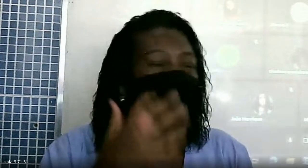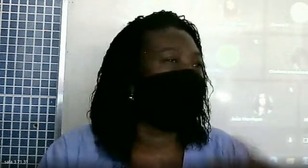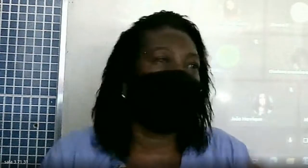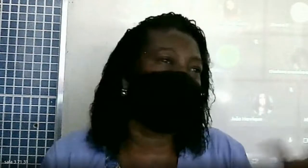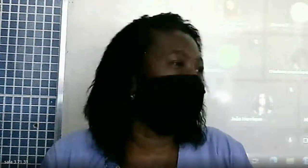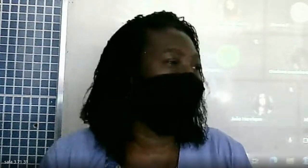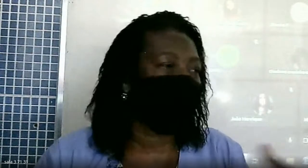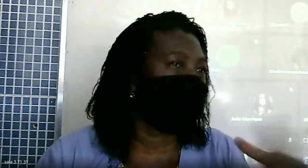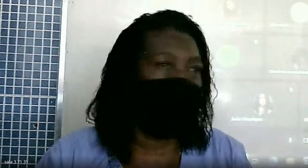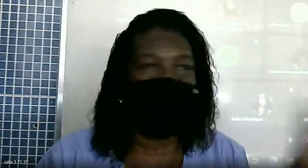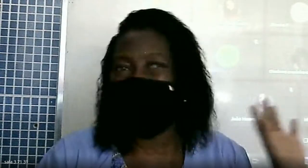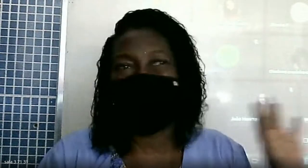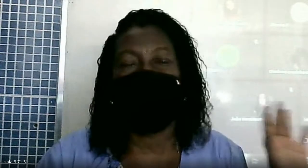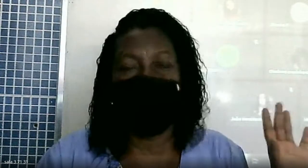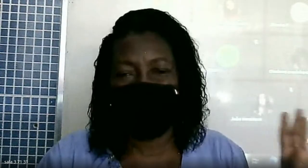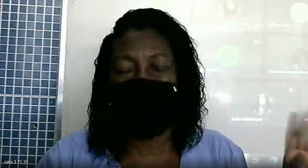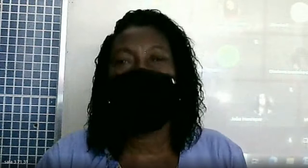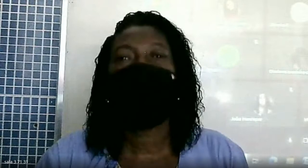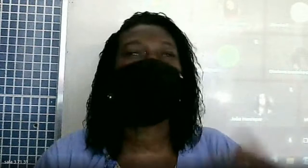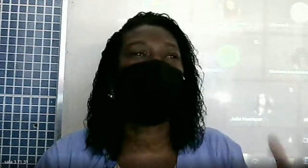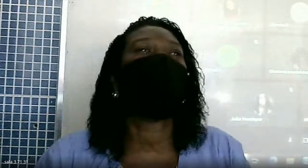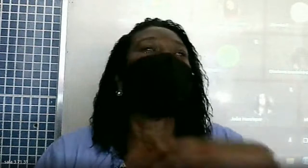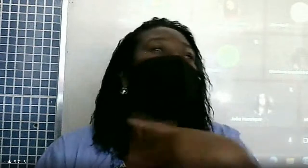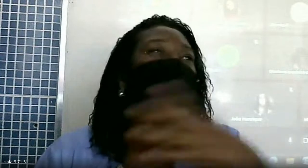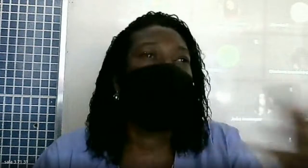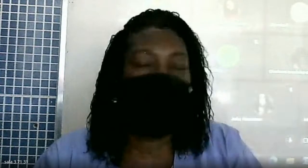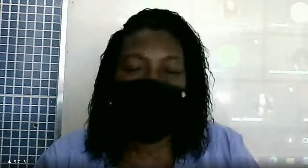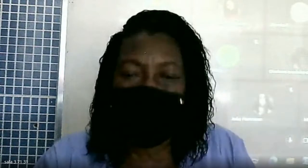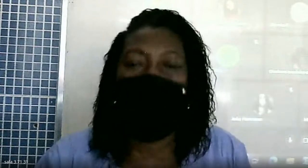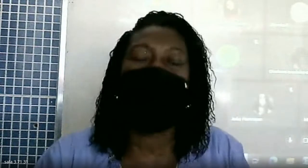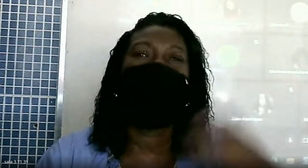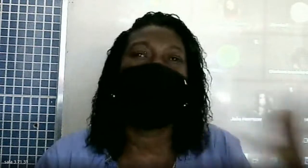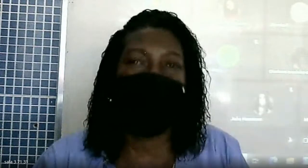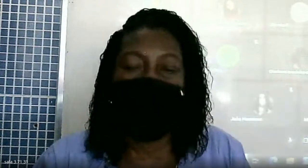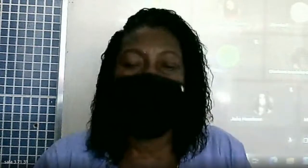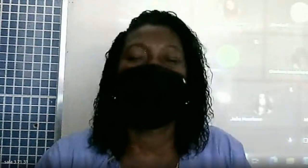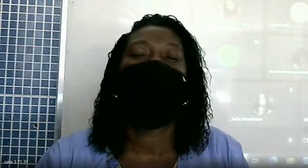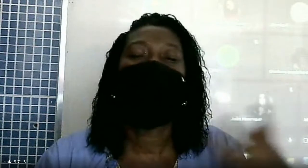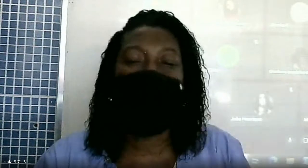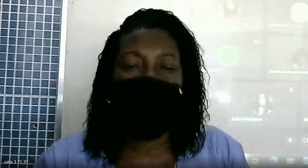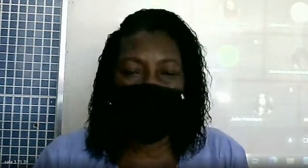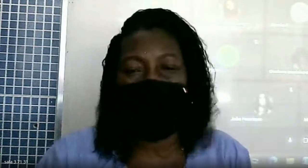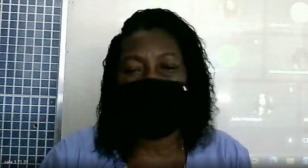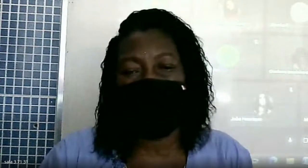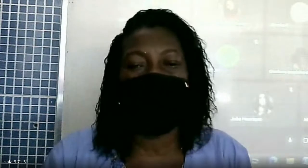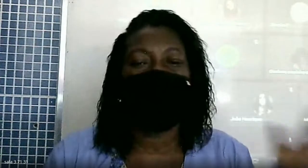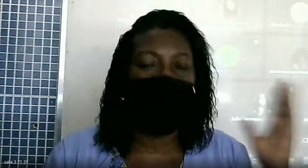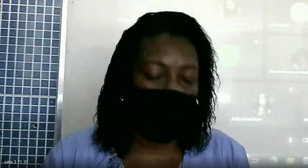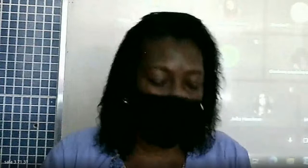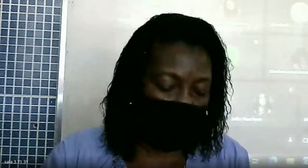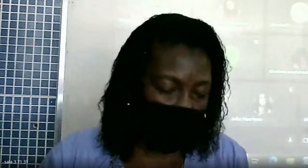aprende, você mostra um passo, já aprende e pronto, né? Tem gente que precisa para ir para uma escola, né, de dança, para aprender a